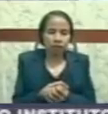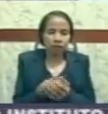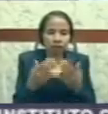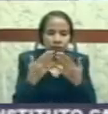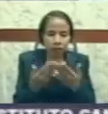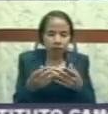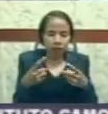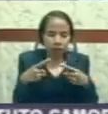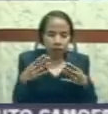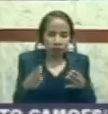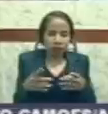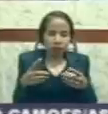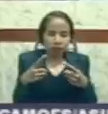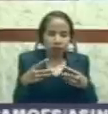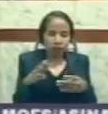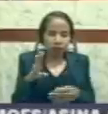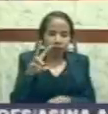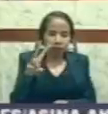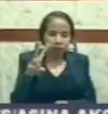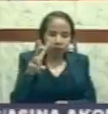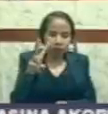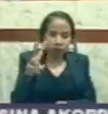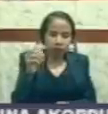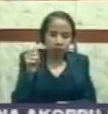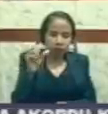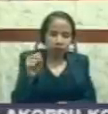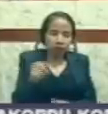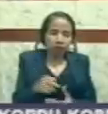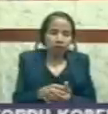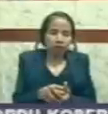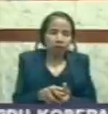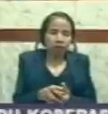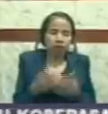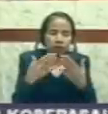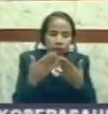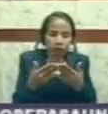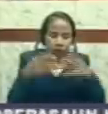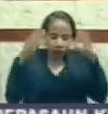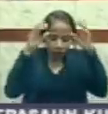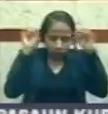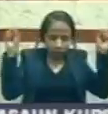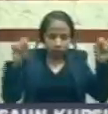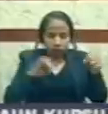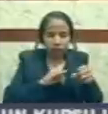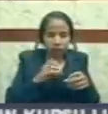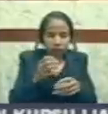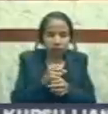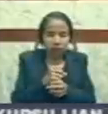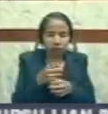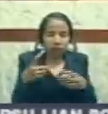Obrigado, senhor deputado. Distinto deputado Vasconcelos. Obrigado, senhor presidente. Eu concordo com o